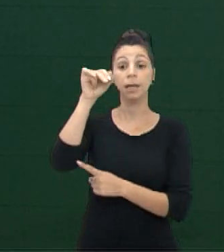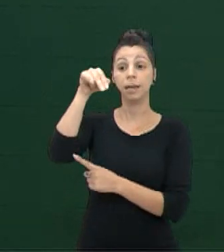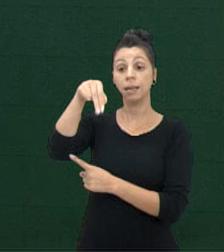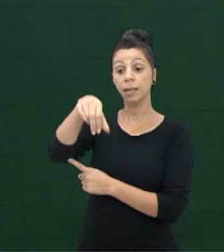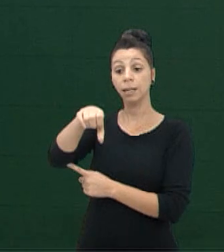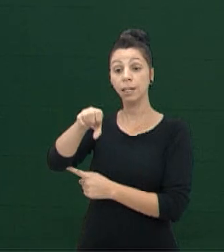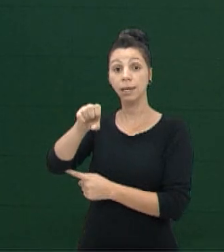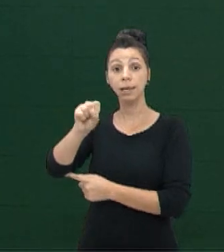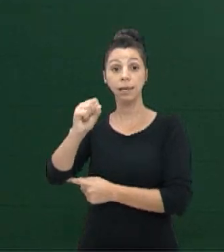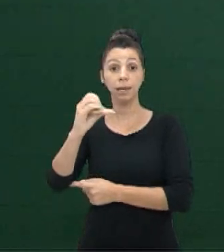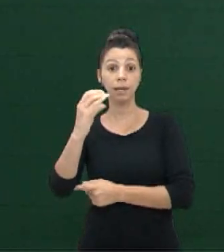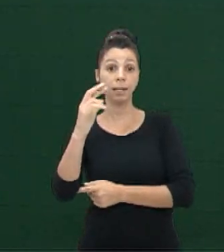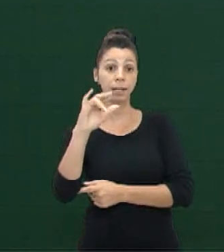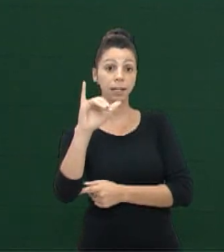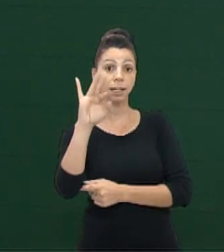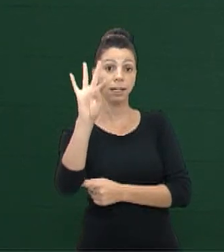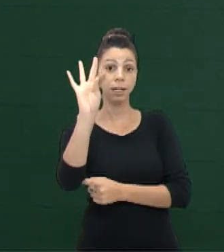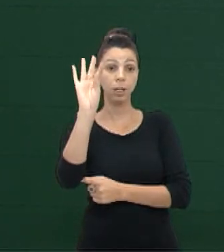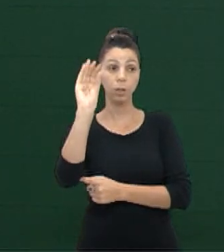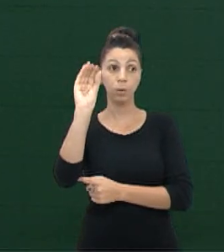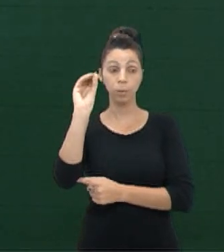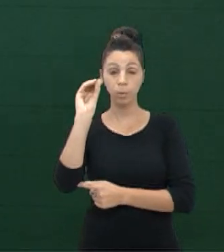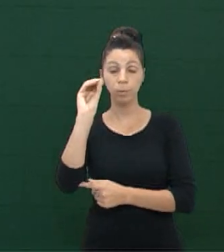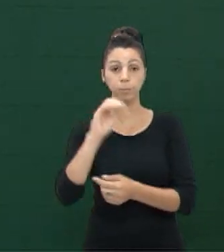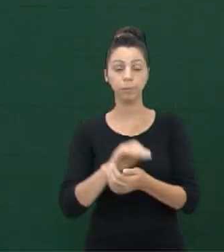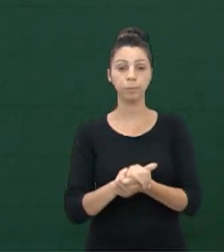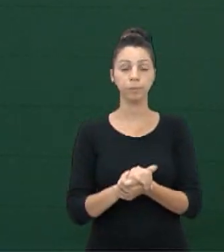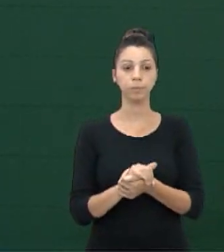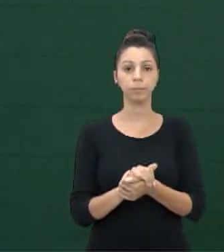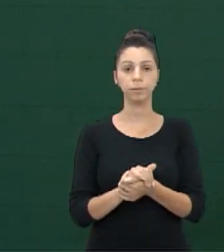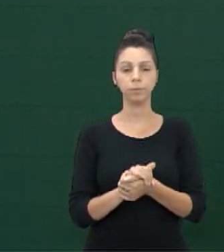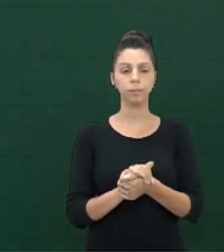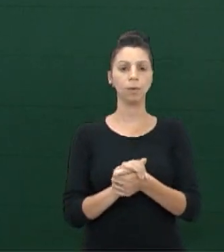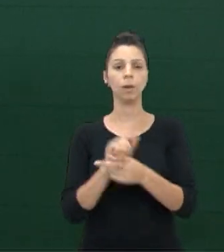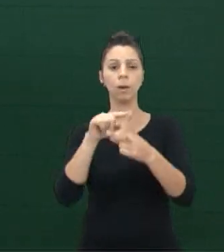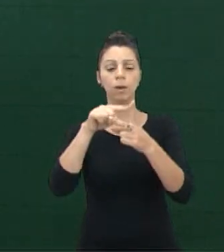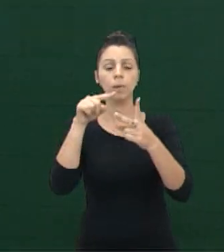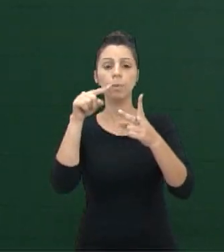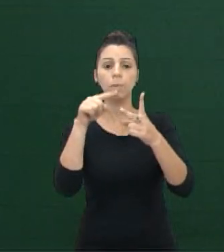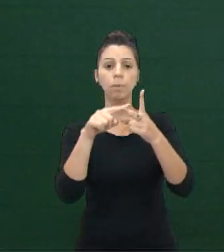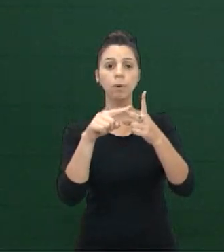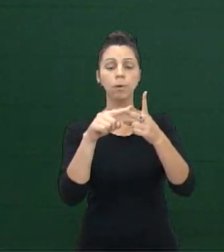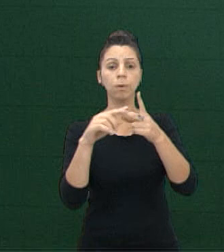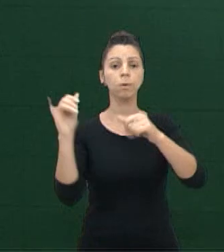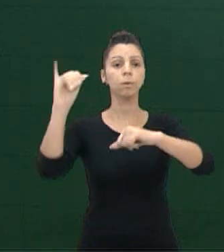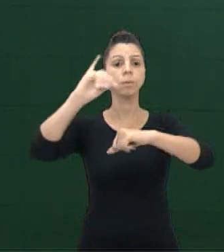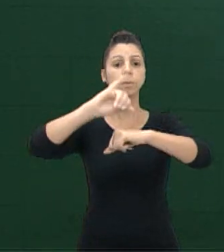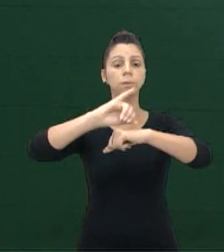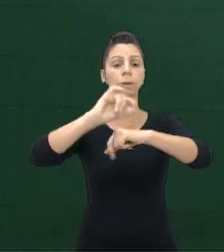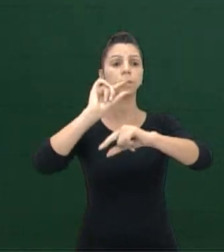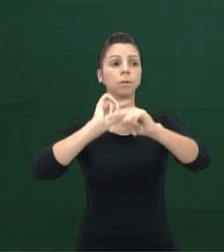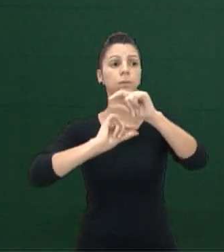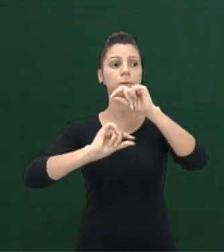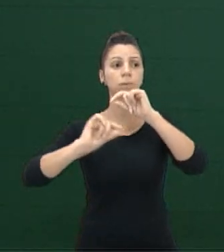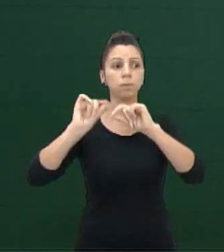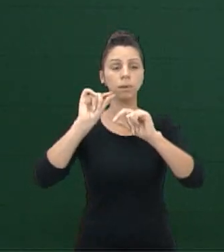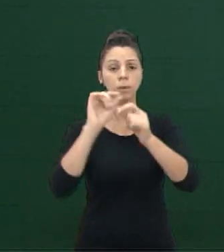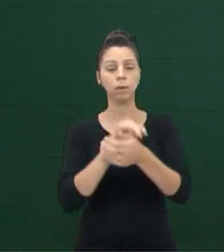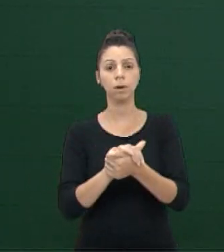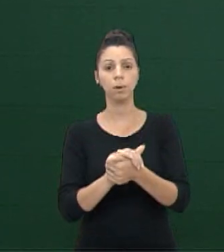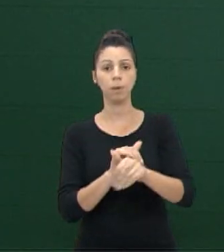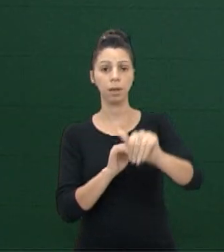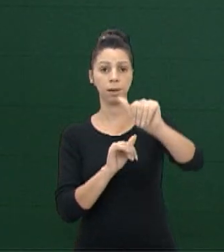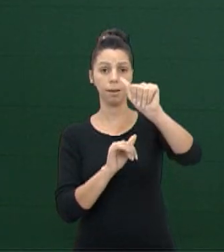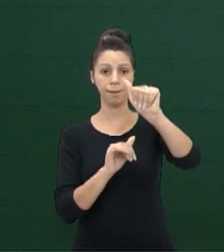só que a sua metade. E foi isso que o professor fez, tá bom? Então, eu peguei o valor do ângulo inscrito, que